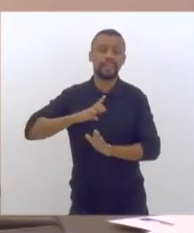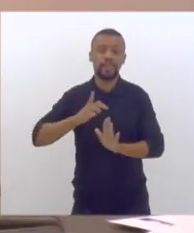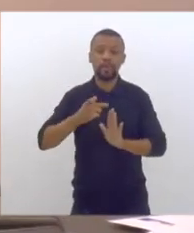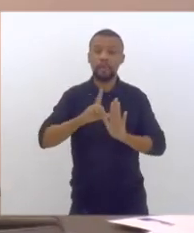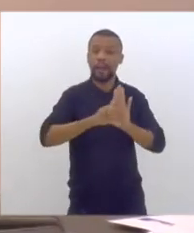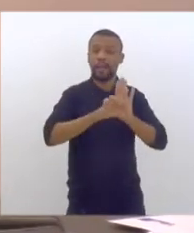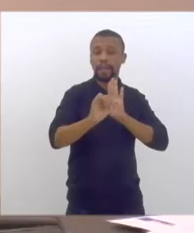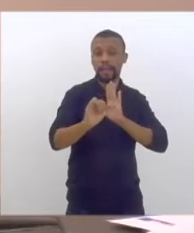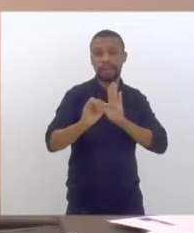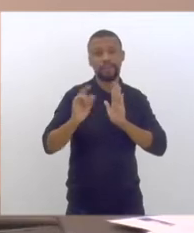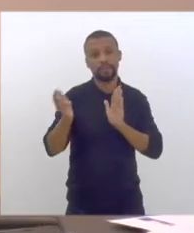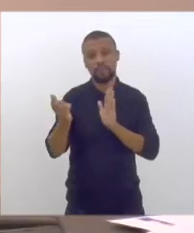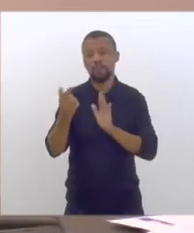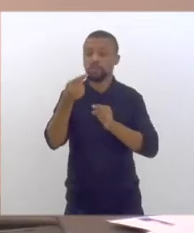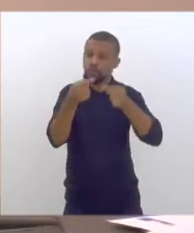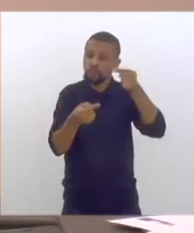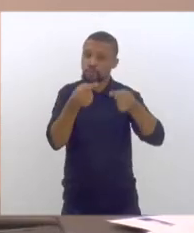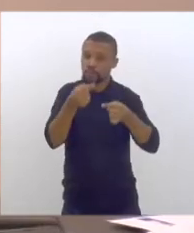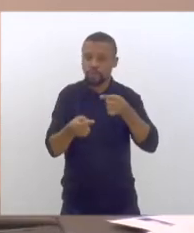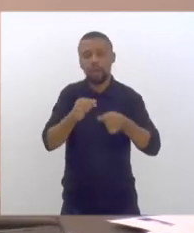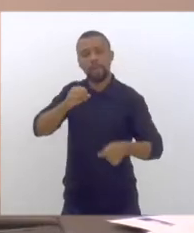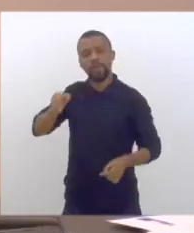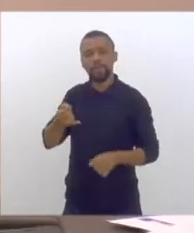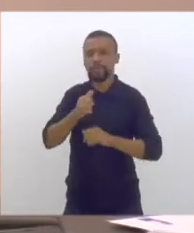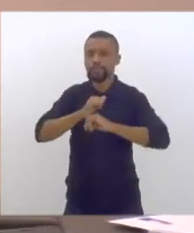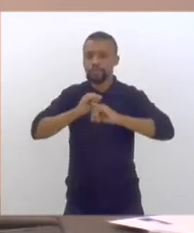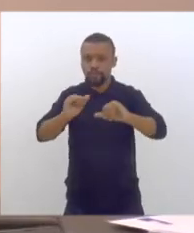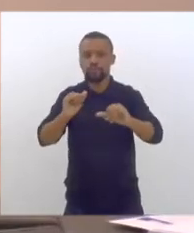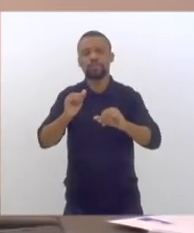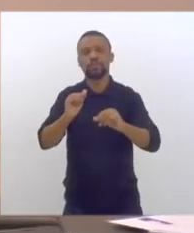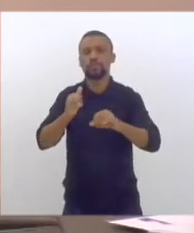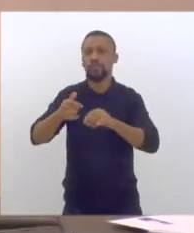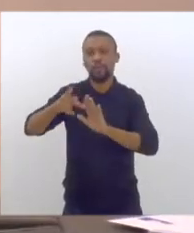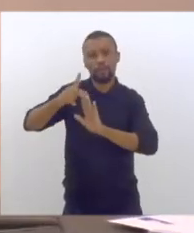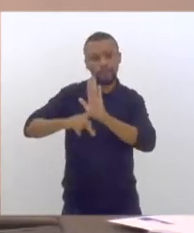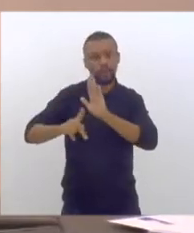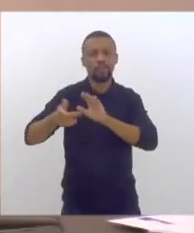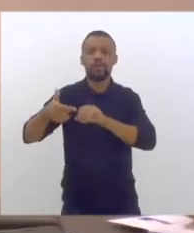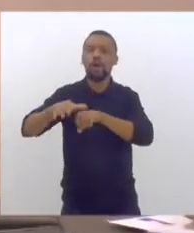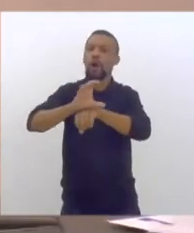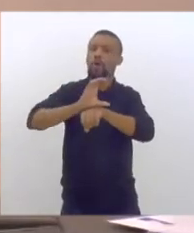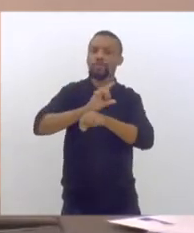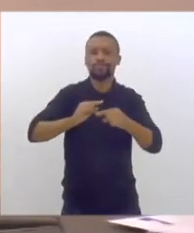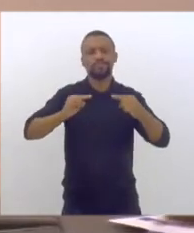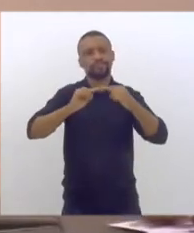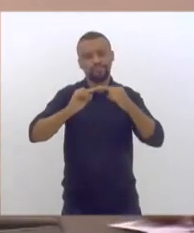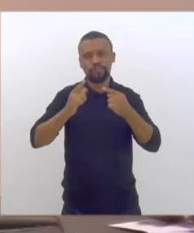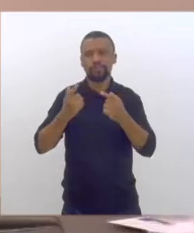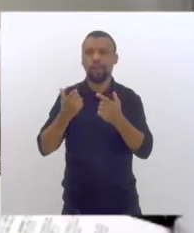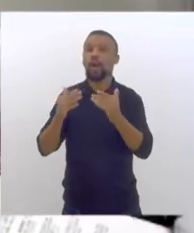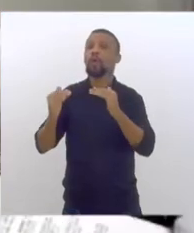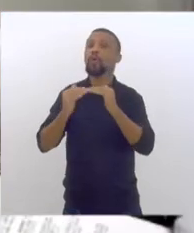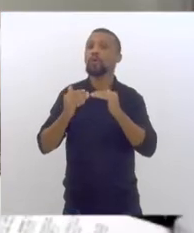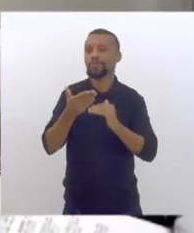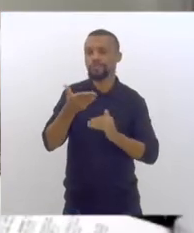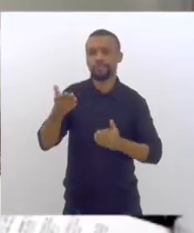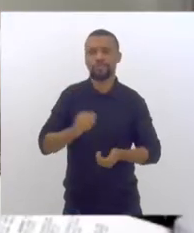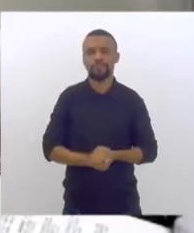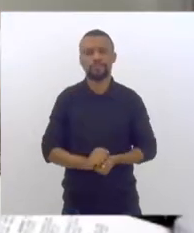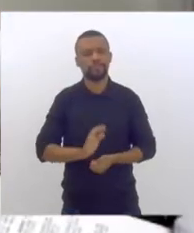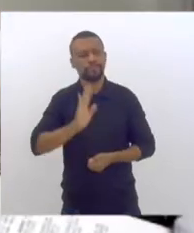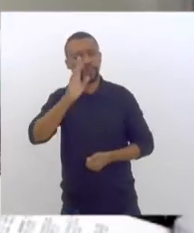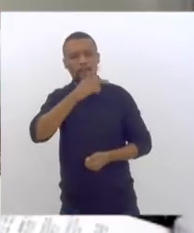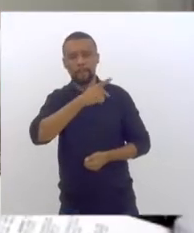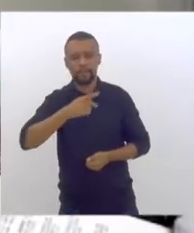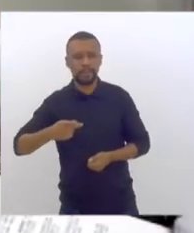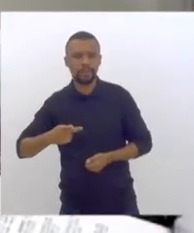discutindo tô declarando o meu voto pela funcionalidade com emendas acompanhando o parecer de vocês silêncio presente fazer bater lá